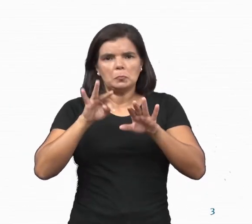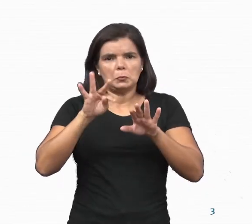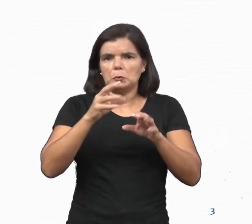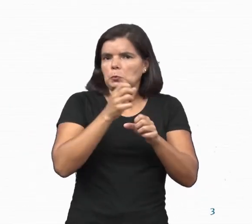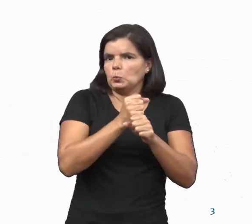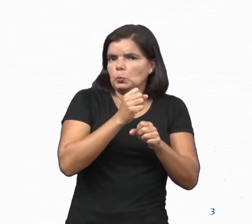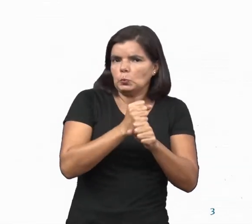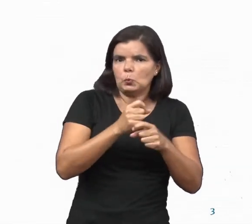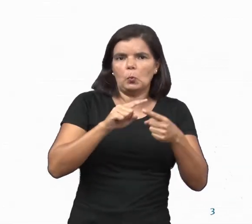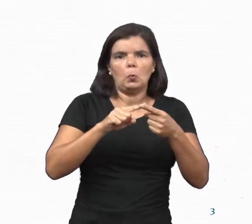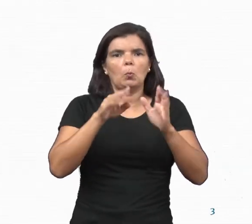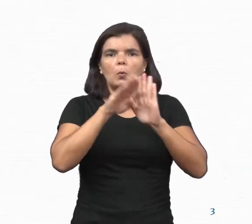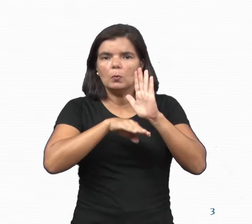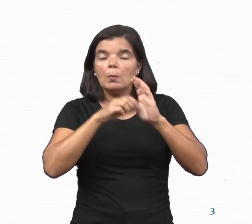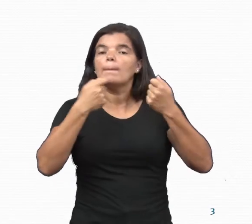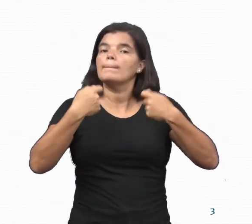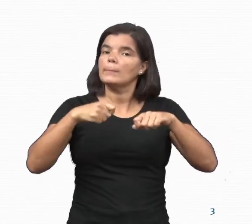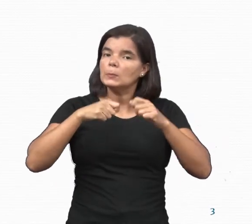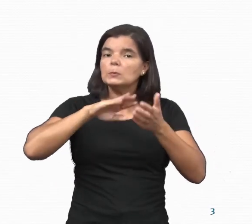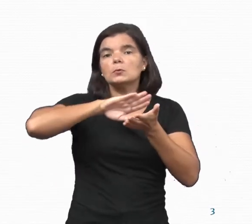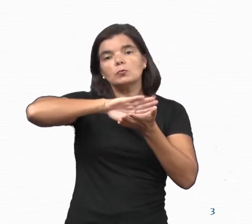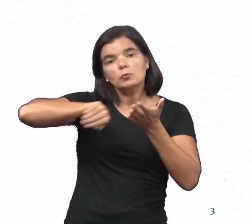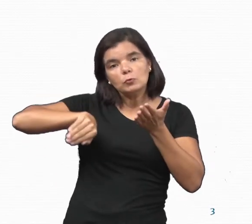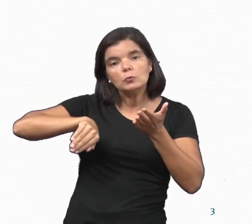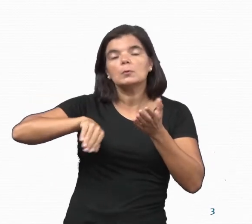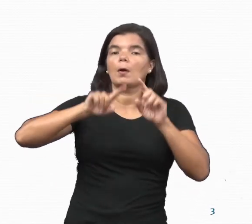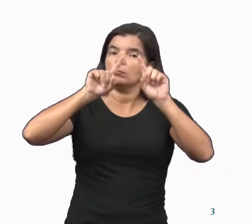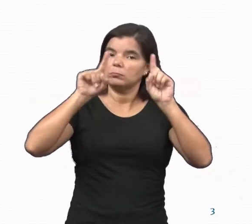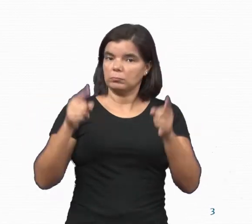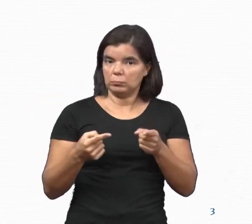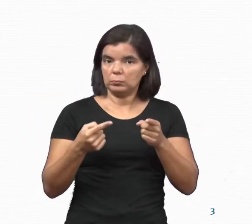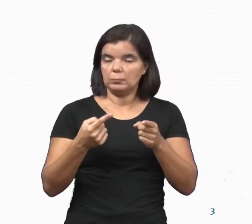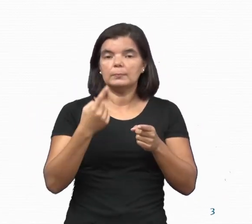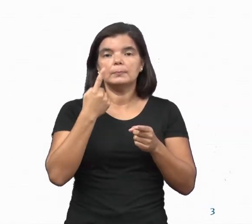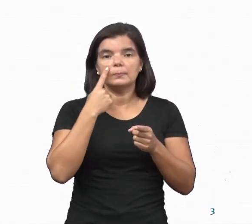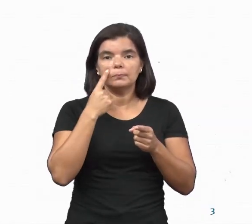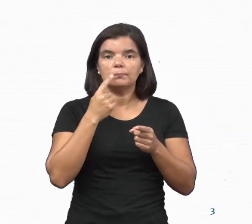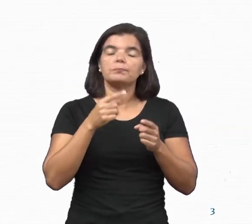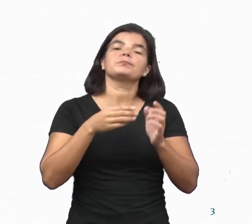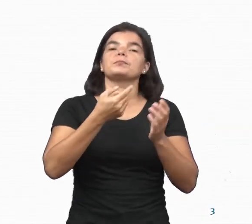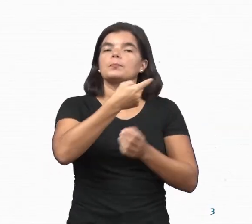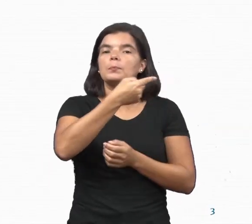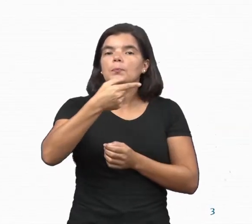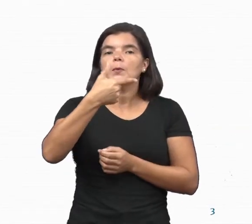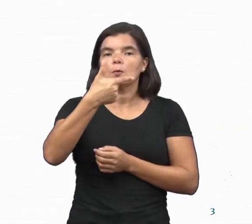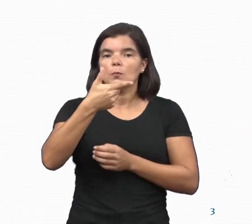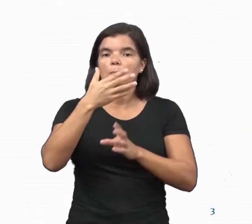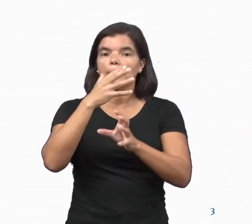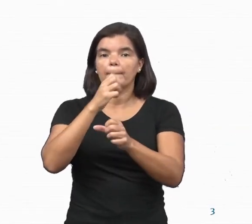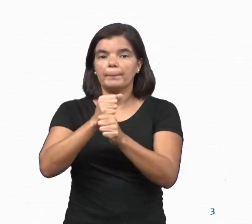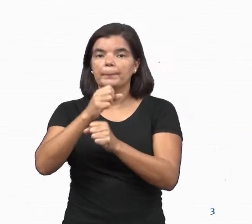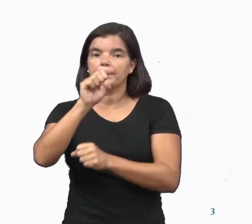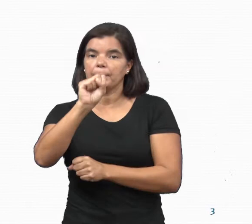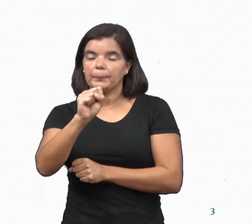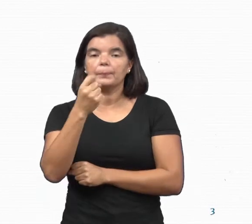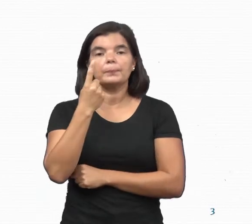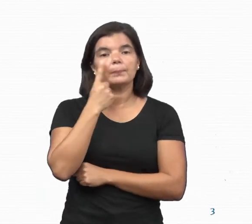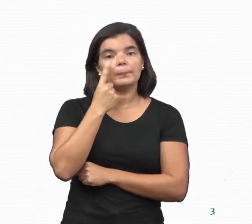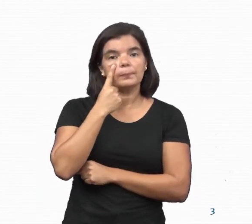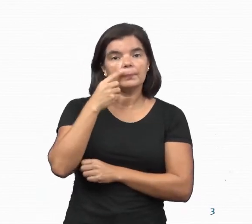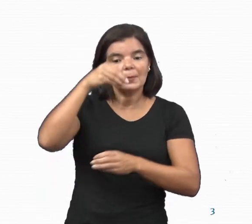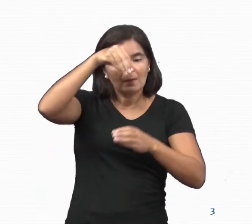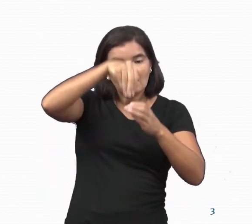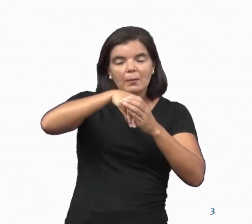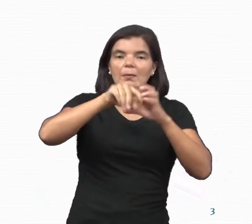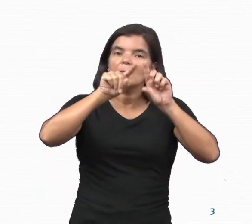soma, subtração ou não, eu tenho que eliminar o que está dentro do parênteses. Então, vai ser esse menos 2 mais 8. Mas observa que eles estão dentro de